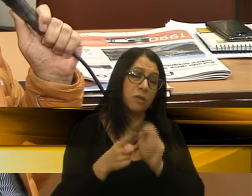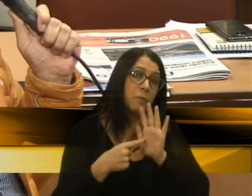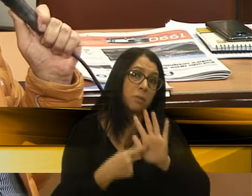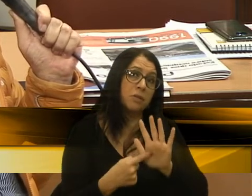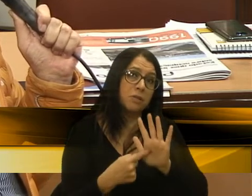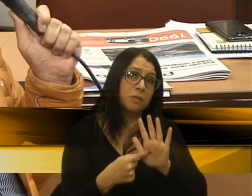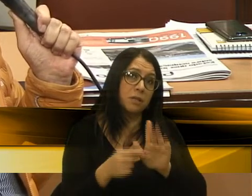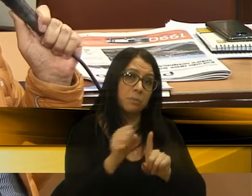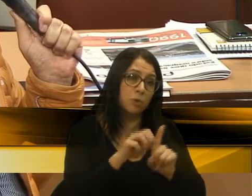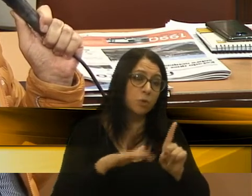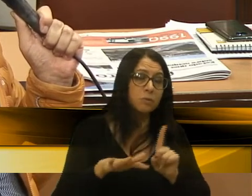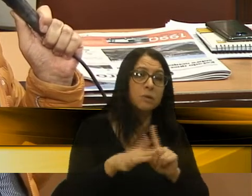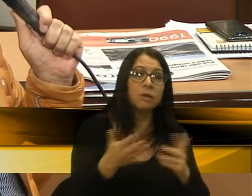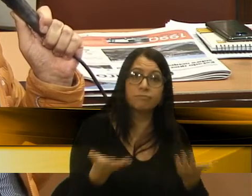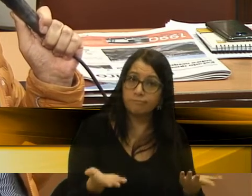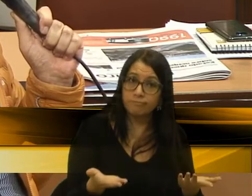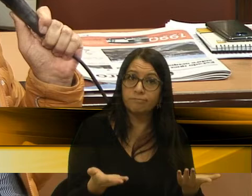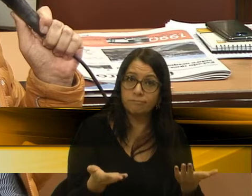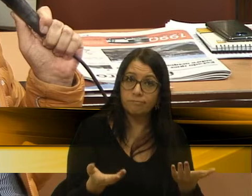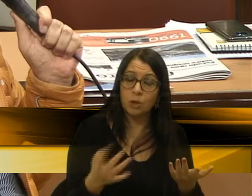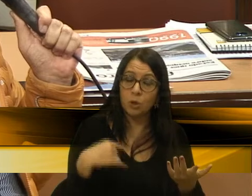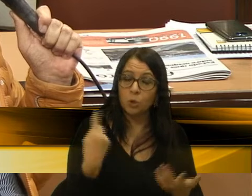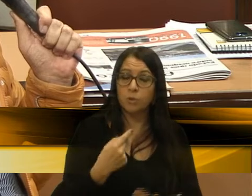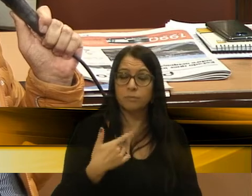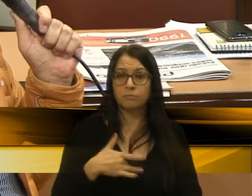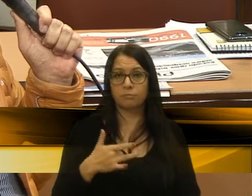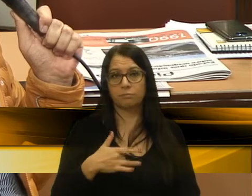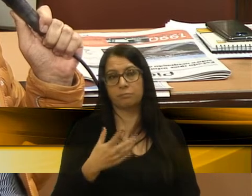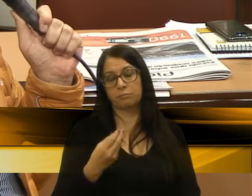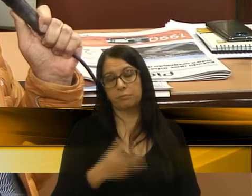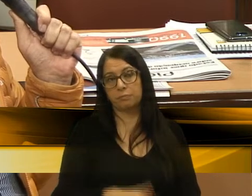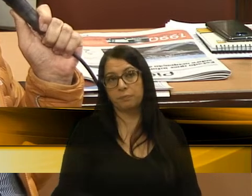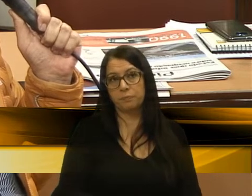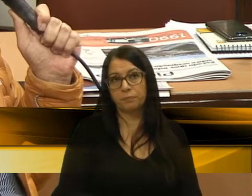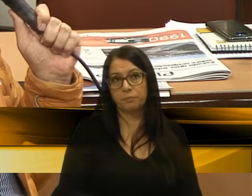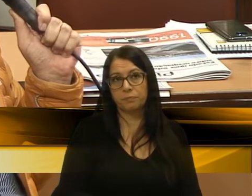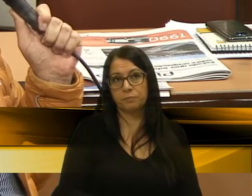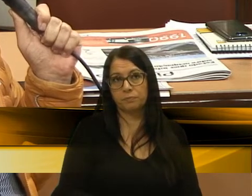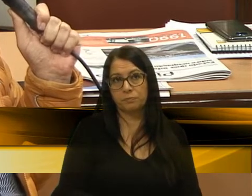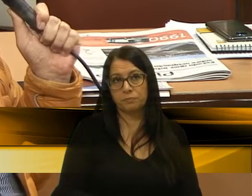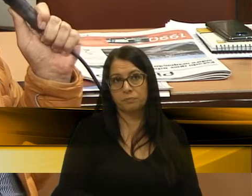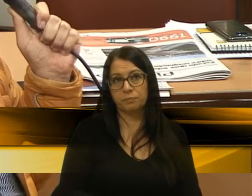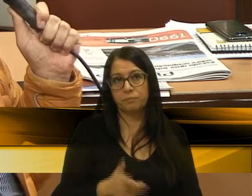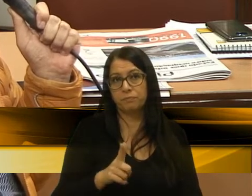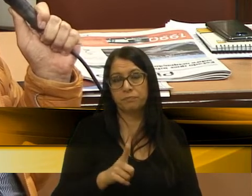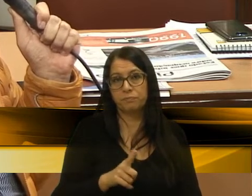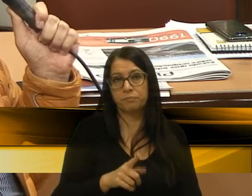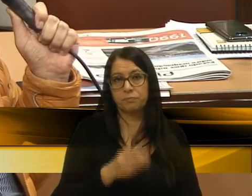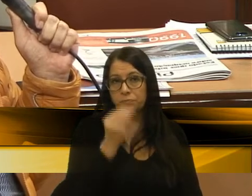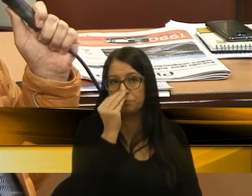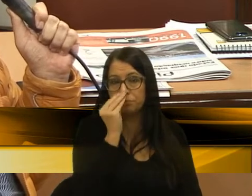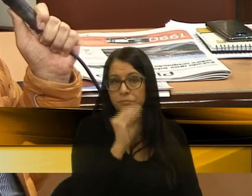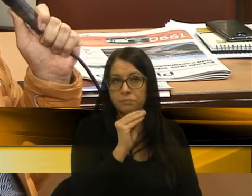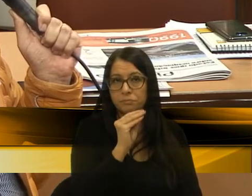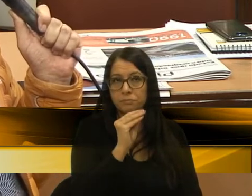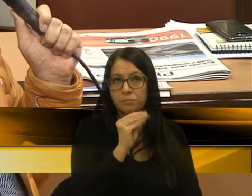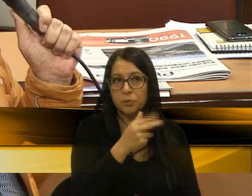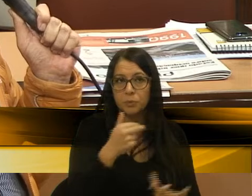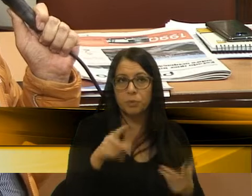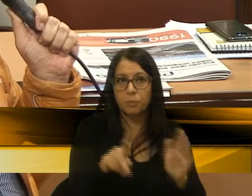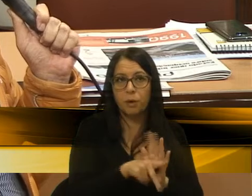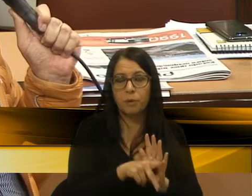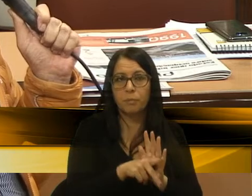para a sociedade, né? Então a gente lamenta muito que não haja esse desprezo com o patrimônio